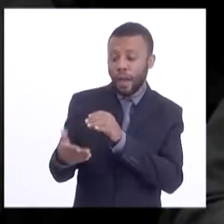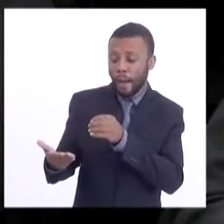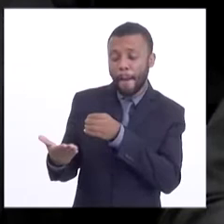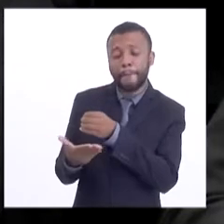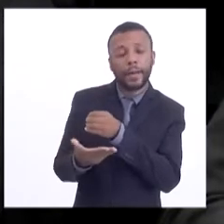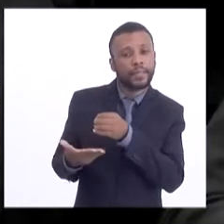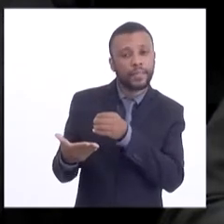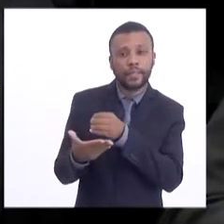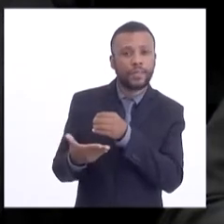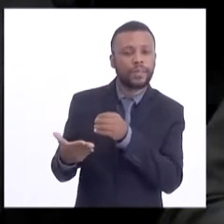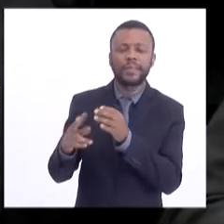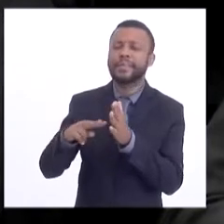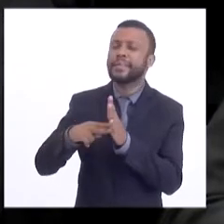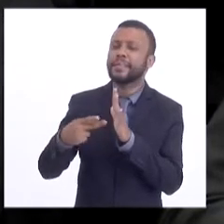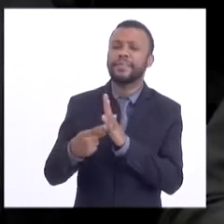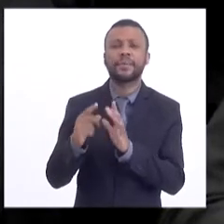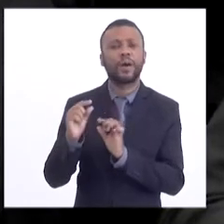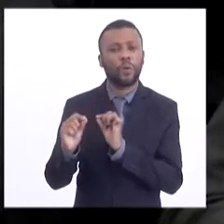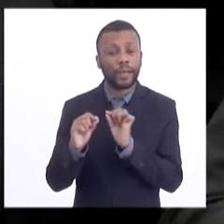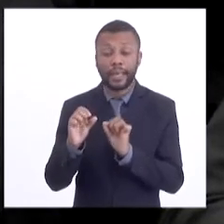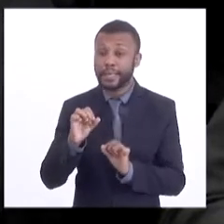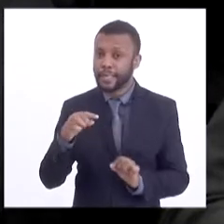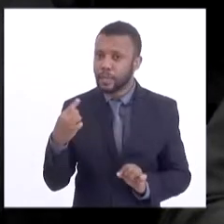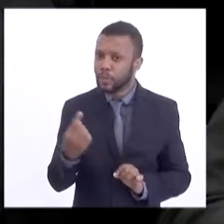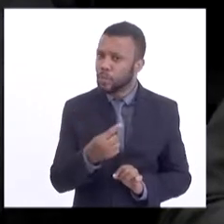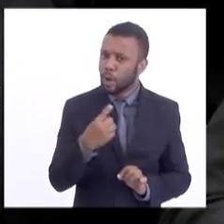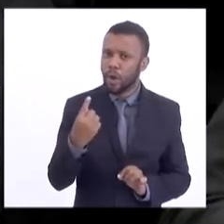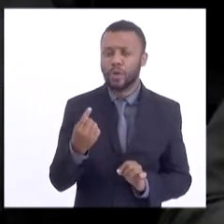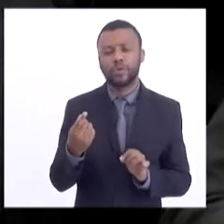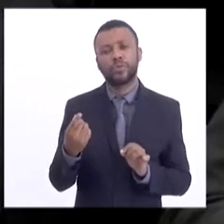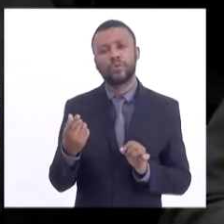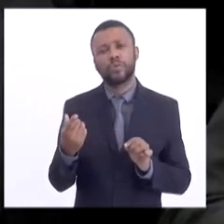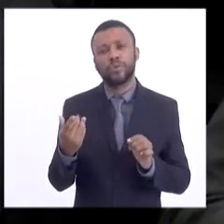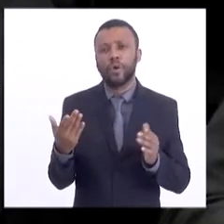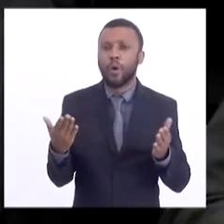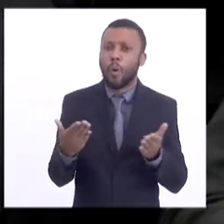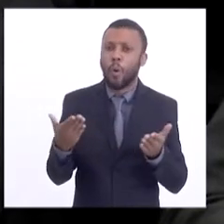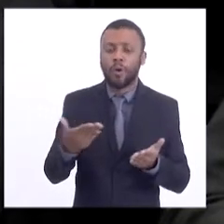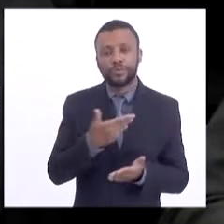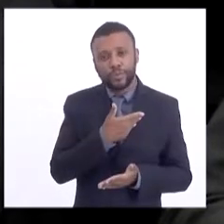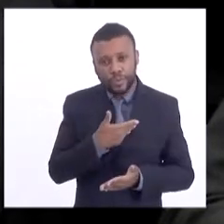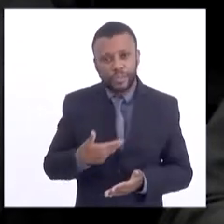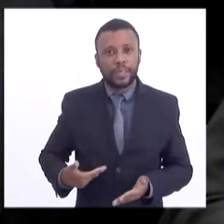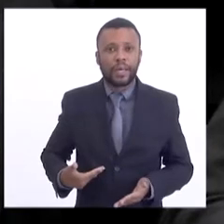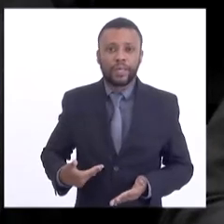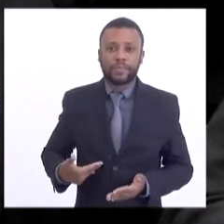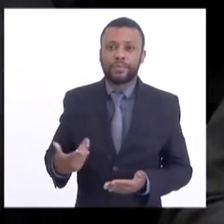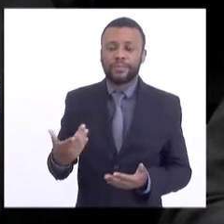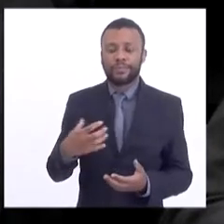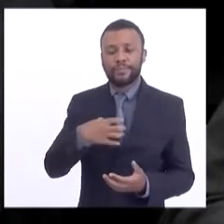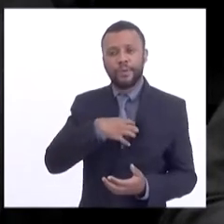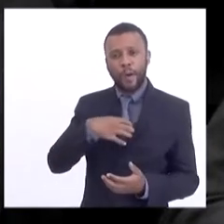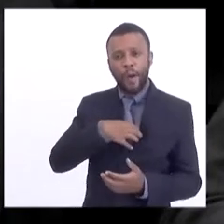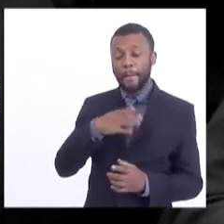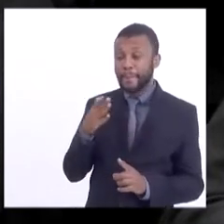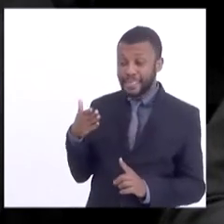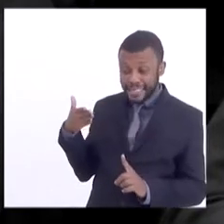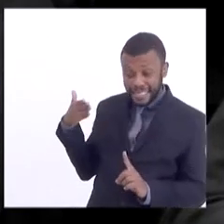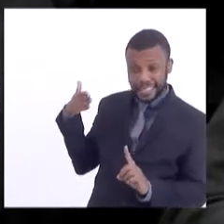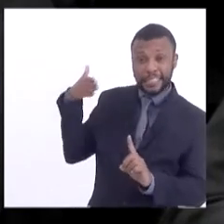O que que significa que se nós fossemos olhar o estado de uma maneira direta